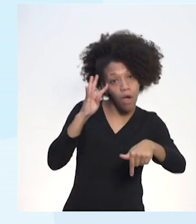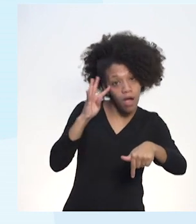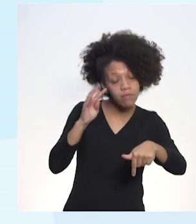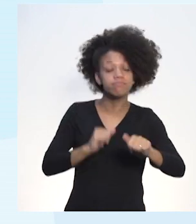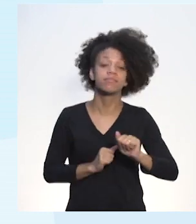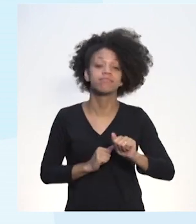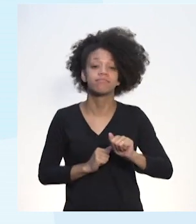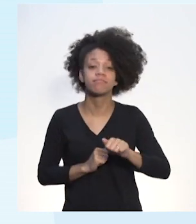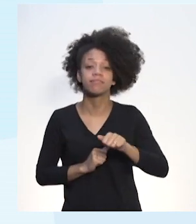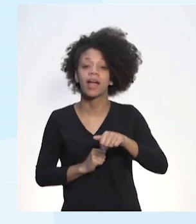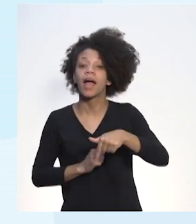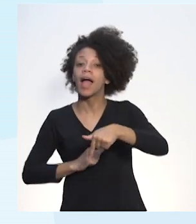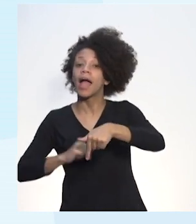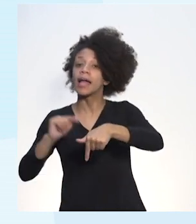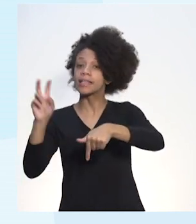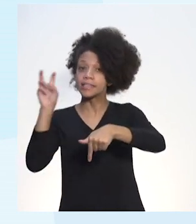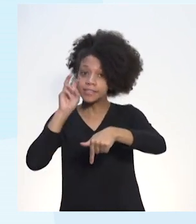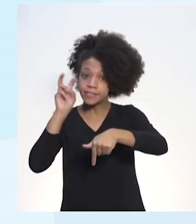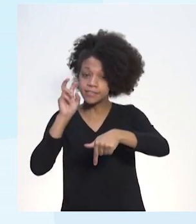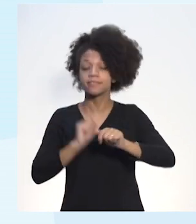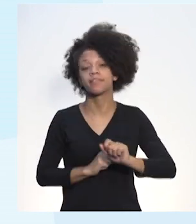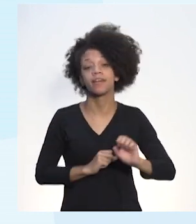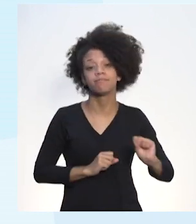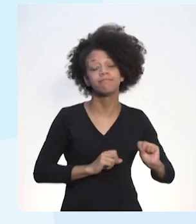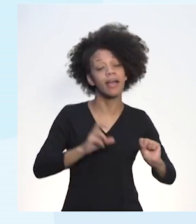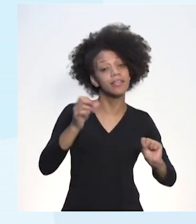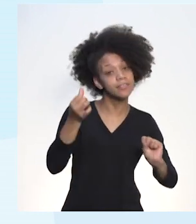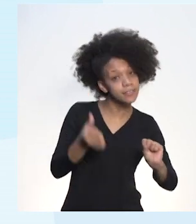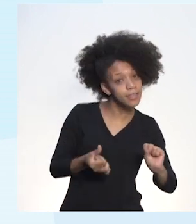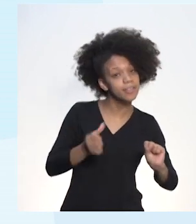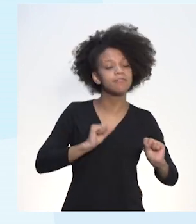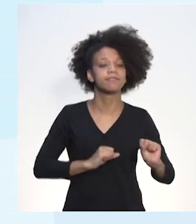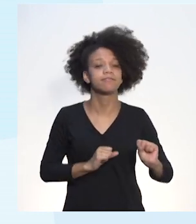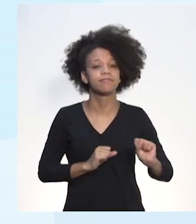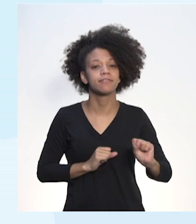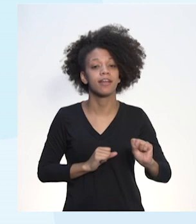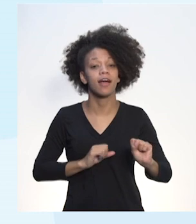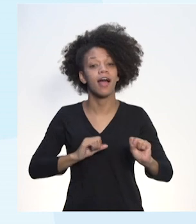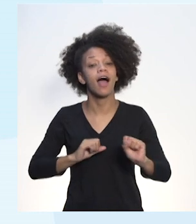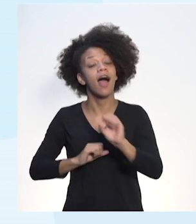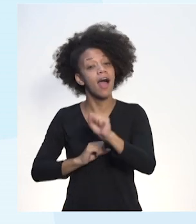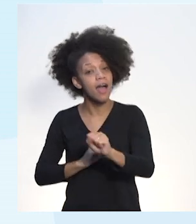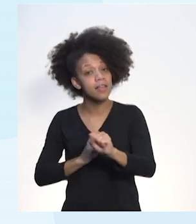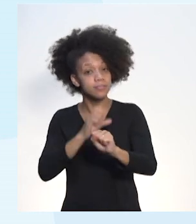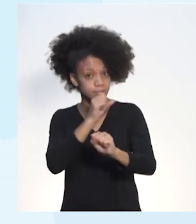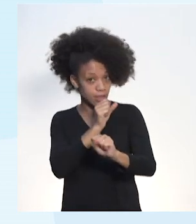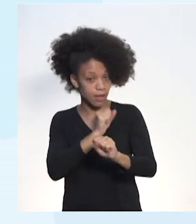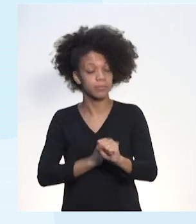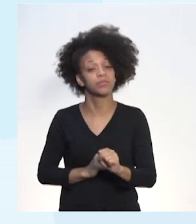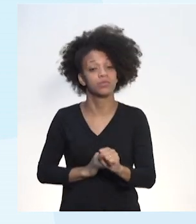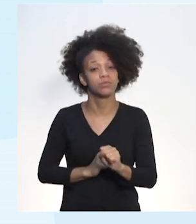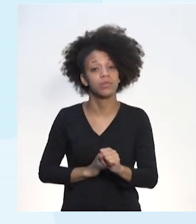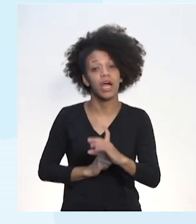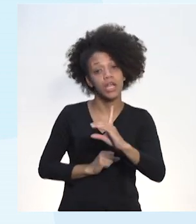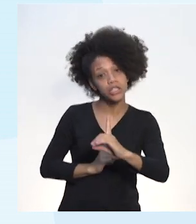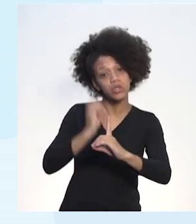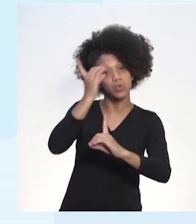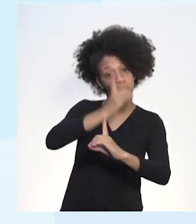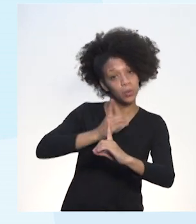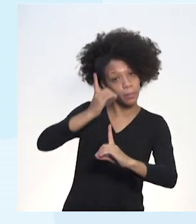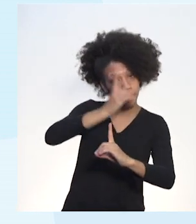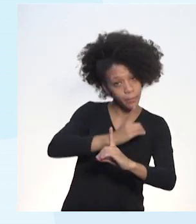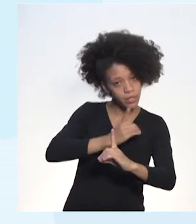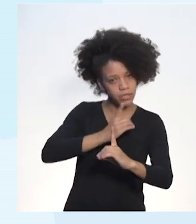quarta, quinta, sexta, sábado e domingo? Não são